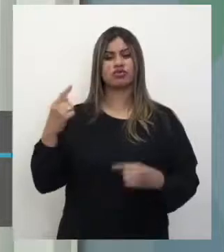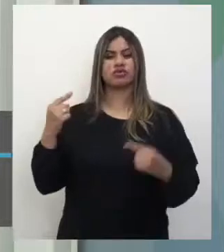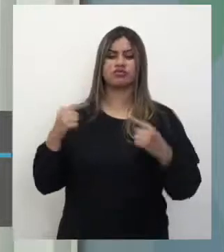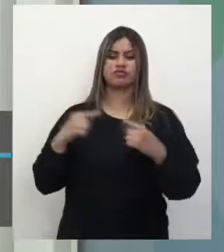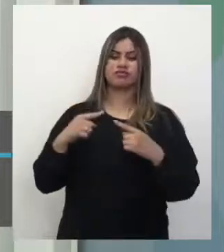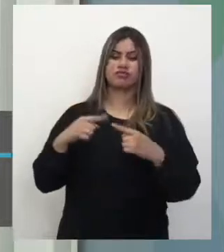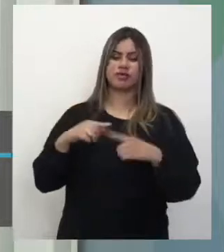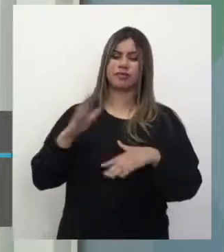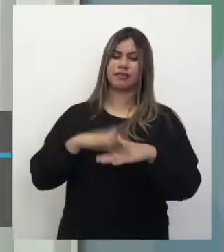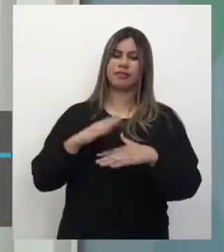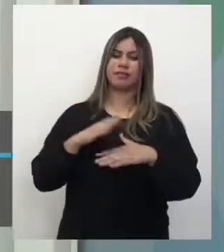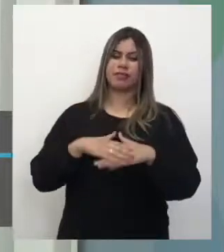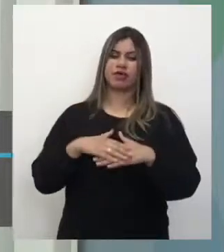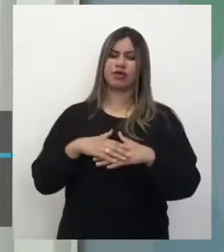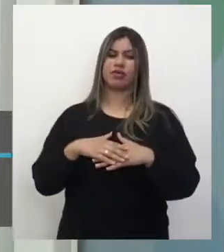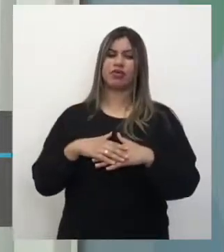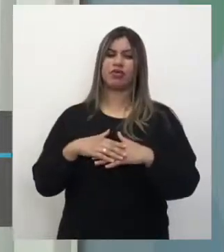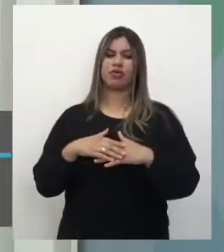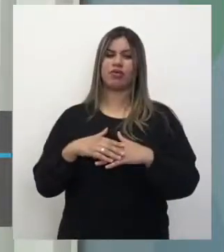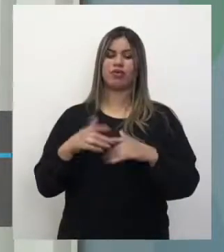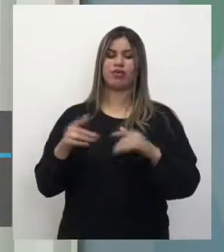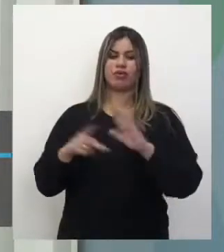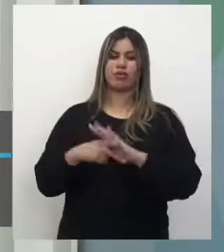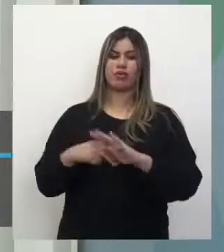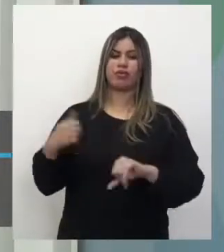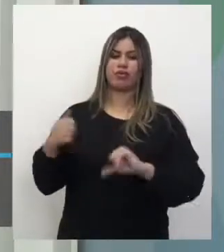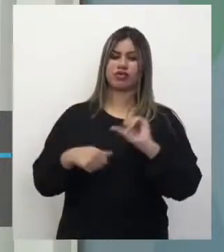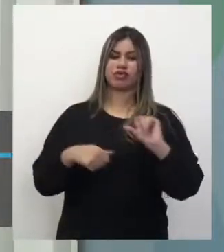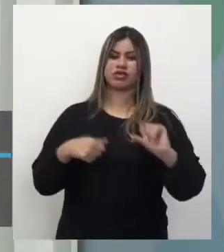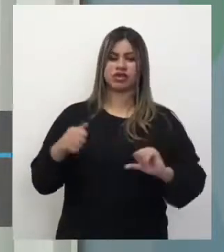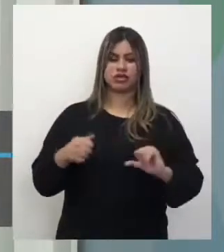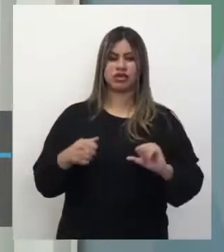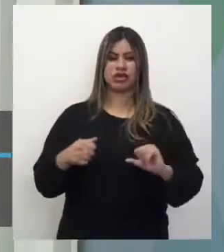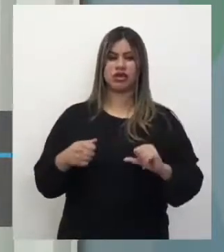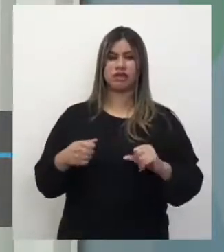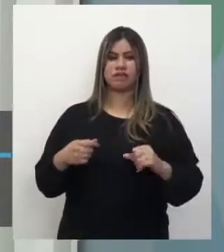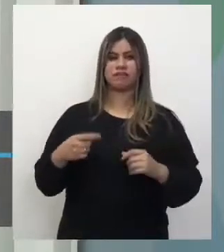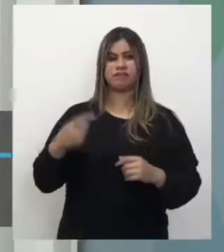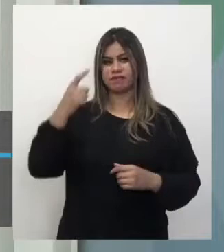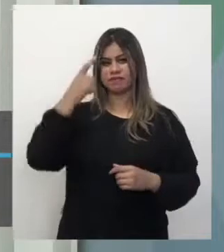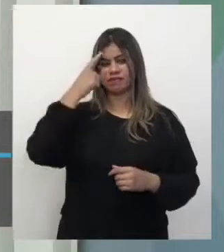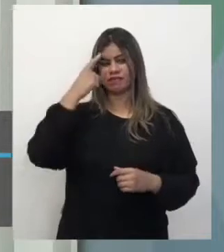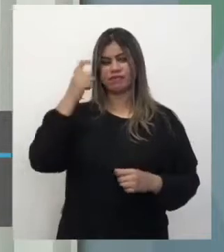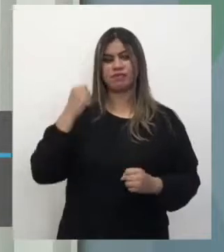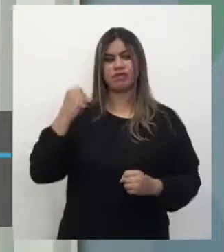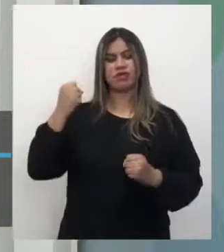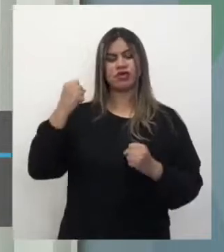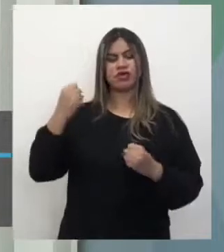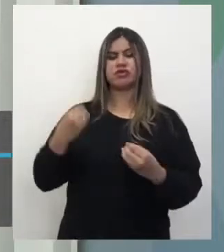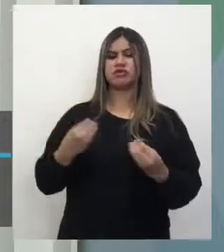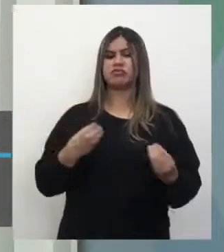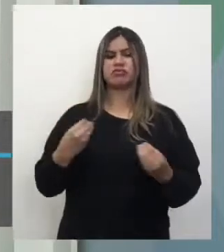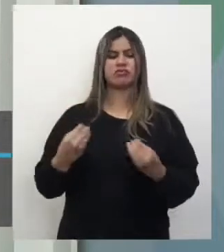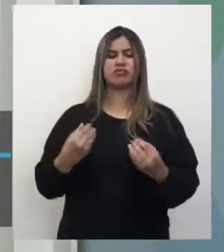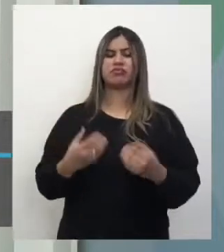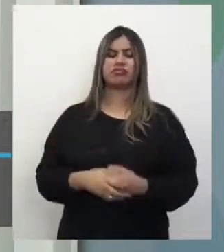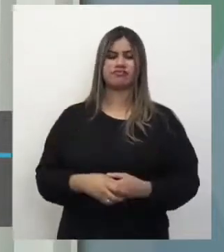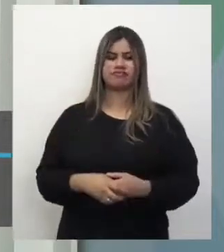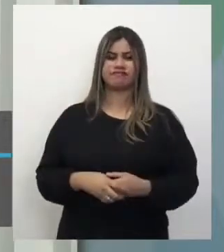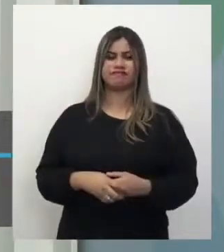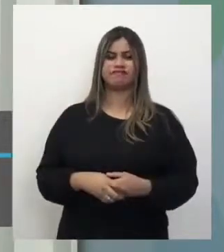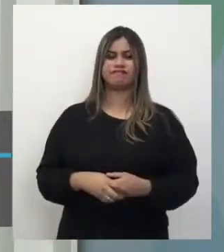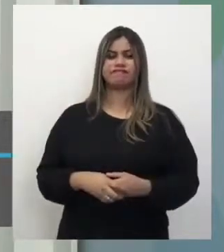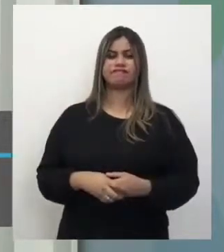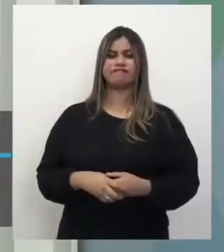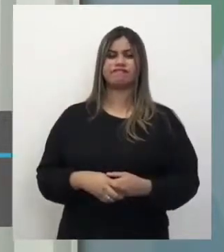uma prática que promove a mudança, para onde vai o poder a partir do momento que essa mudança está acontecendo,